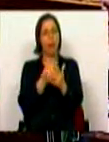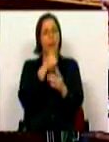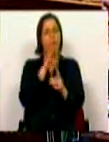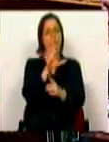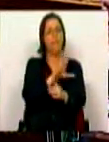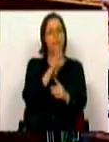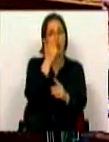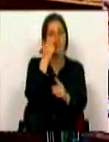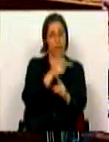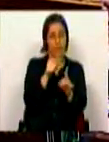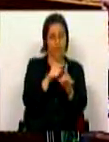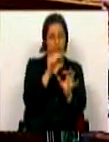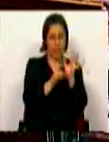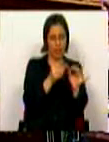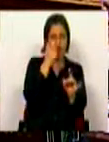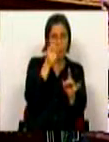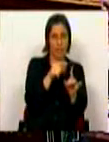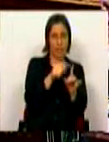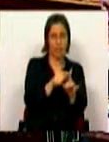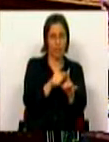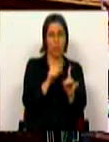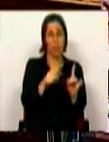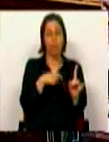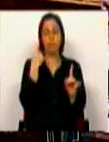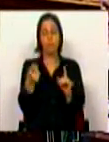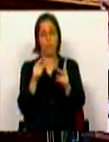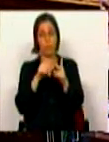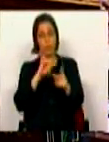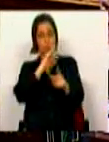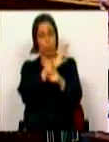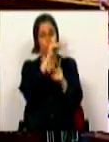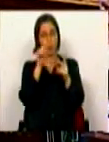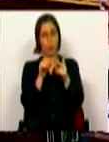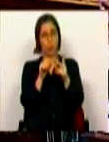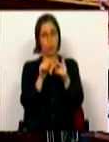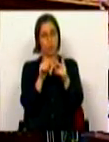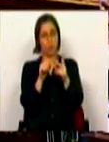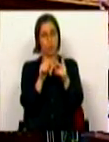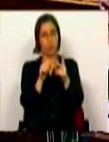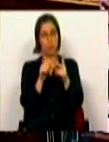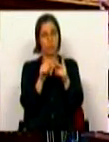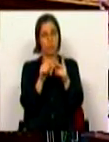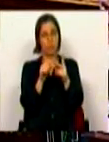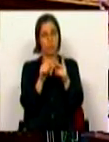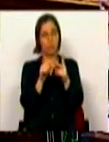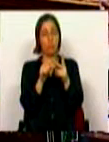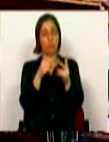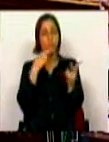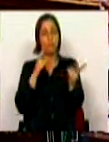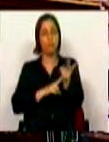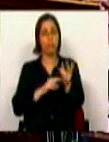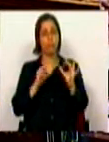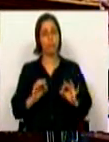tratamento dos resíduos, existe depois uma outra tríade que, no